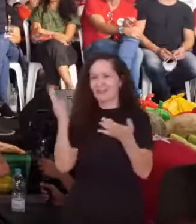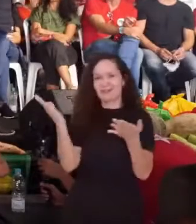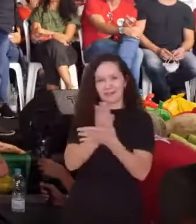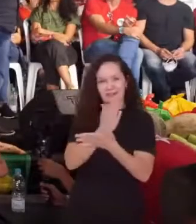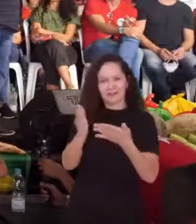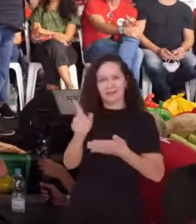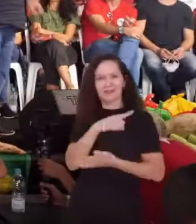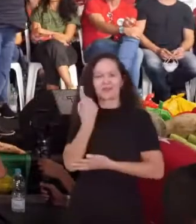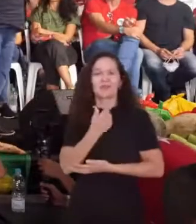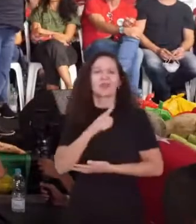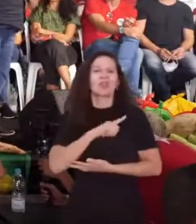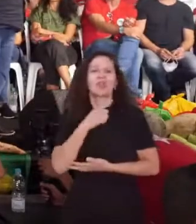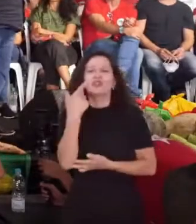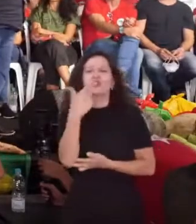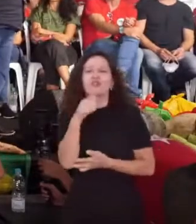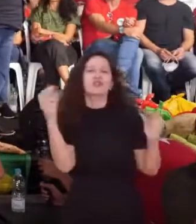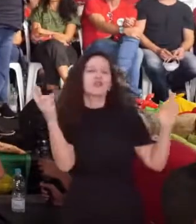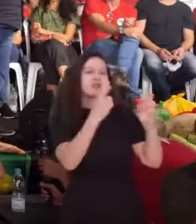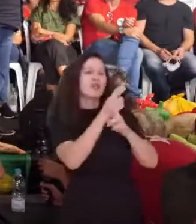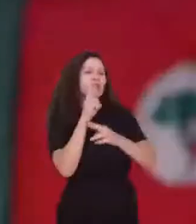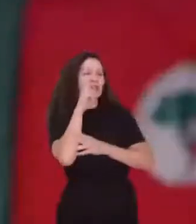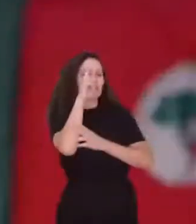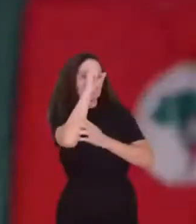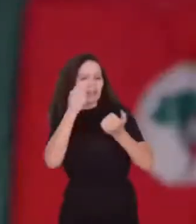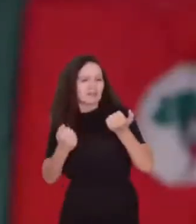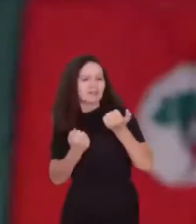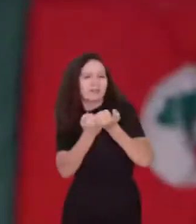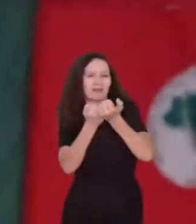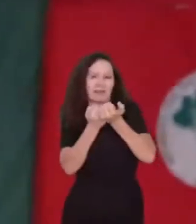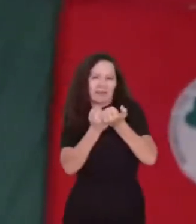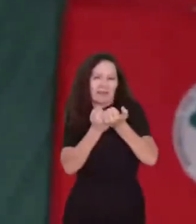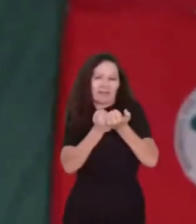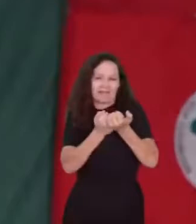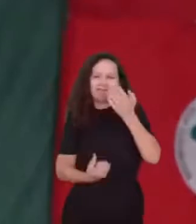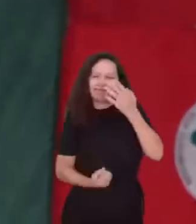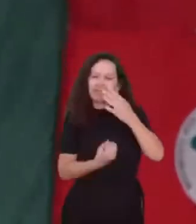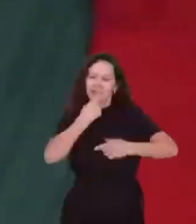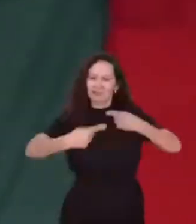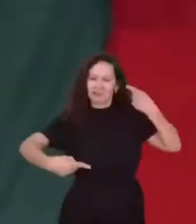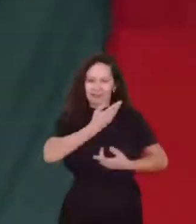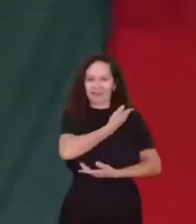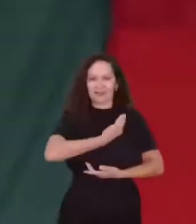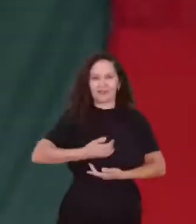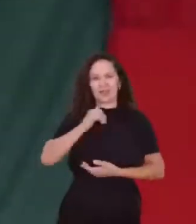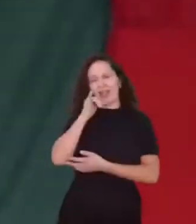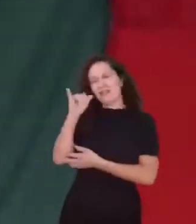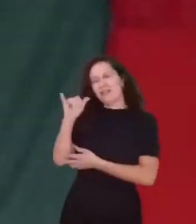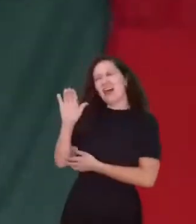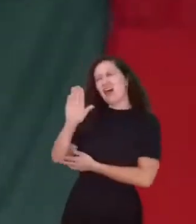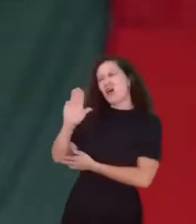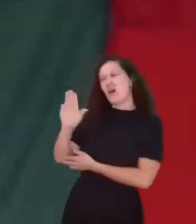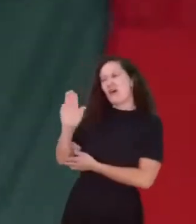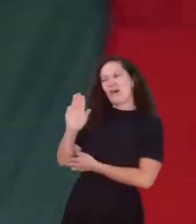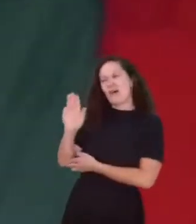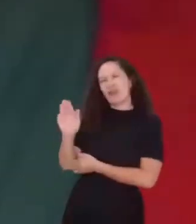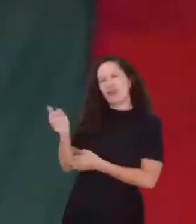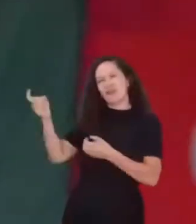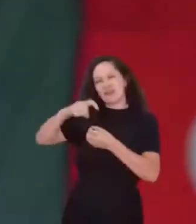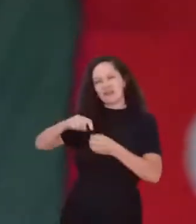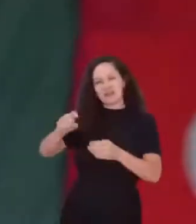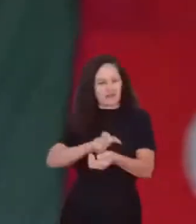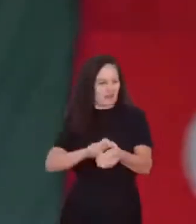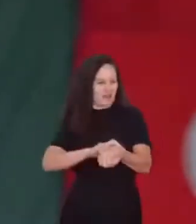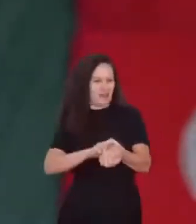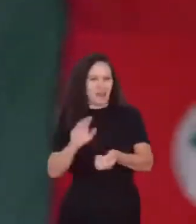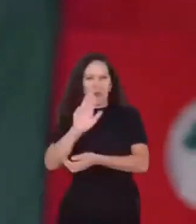de força favorável para fazer. As pessoas falaram, mas o Lula votou mais zangado, o Lula está mais nervoso, o Lula